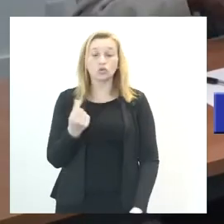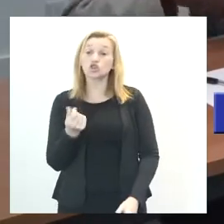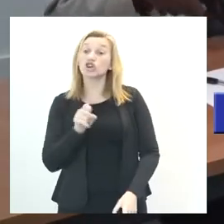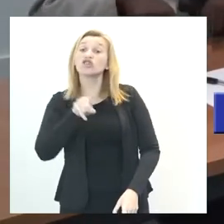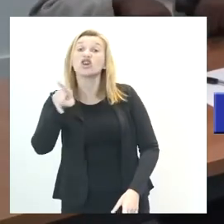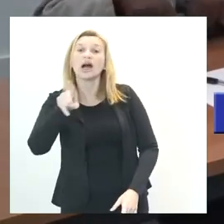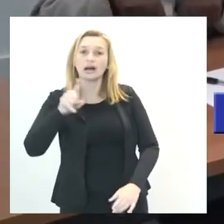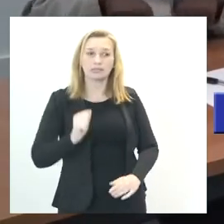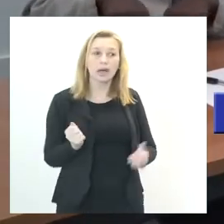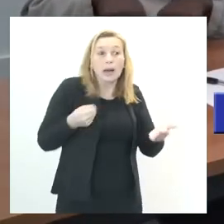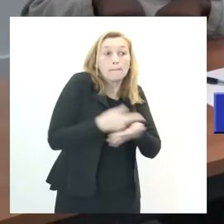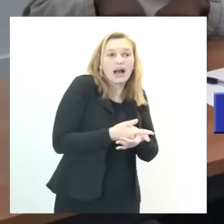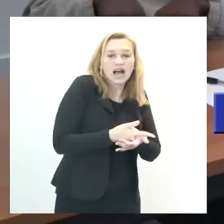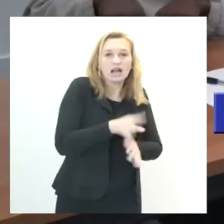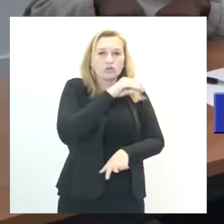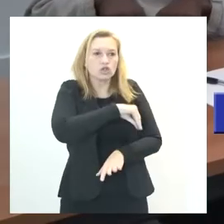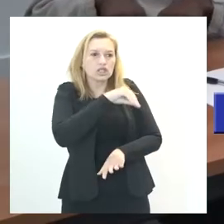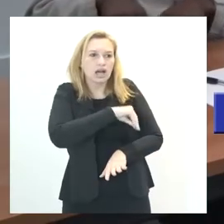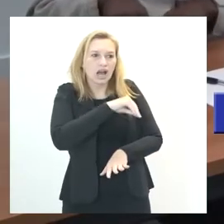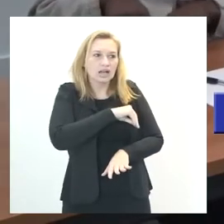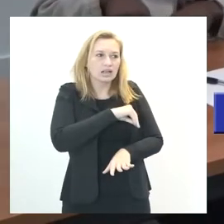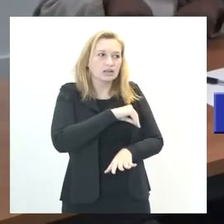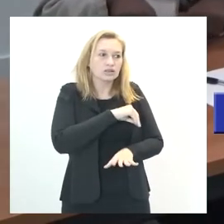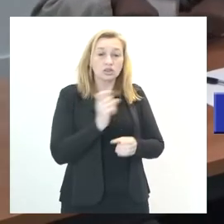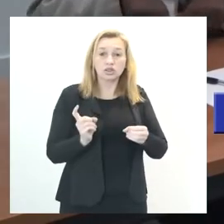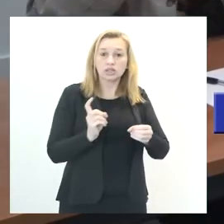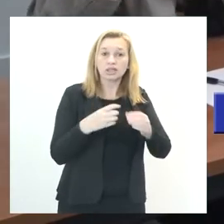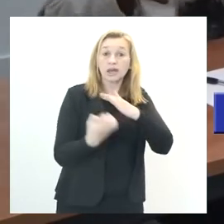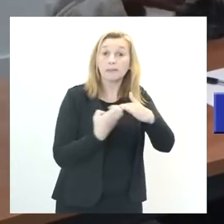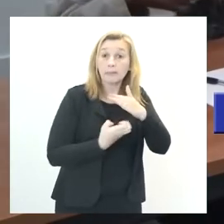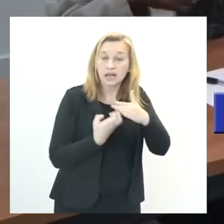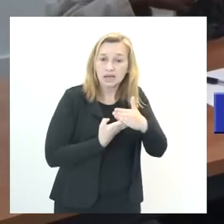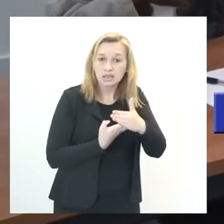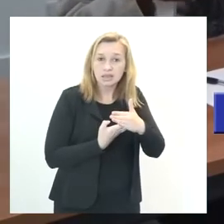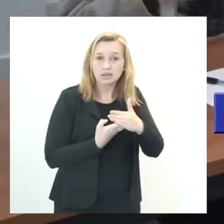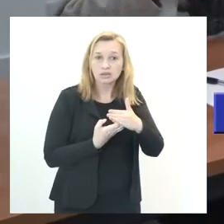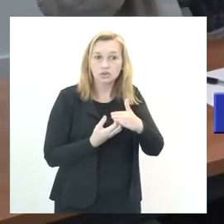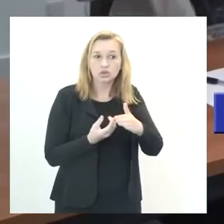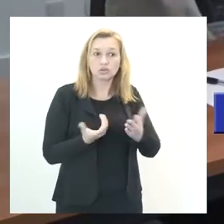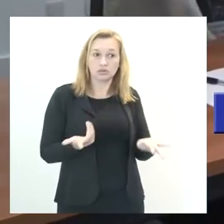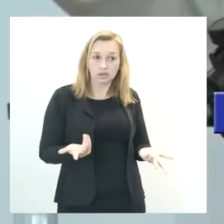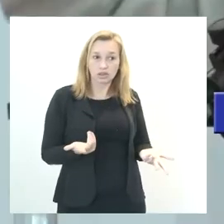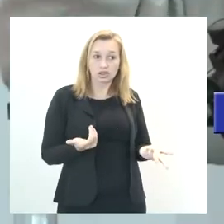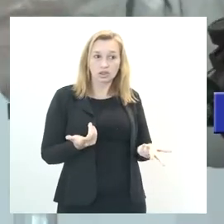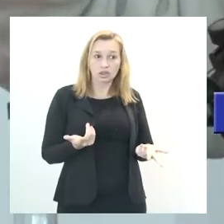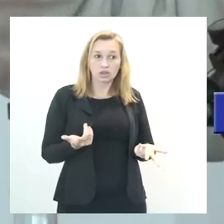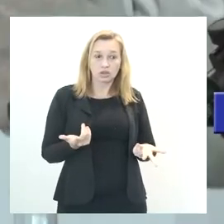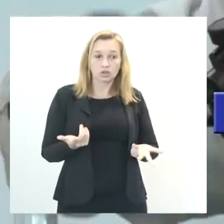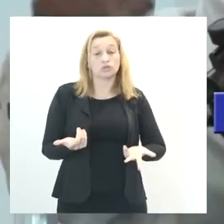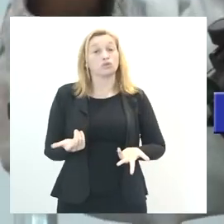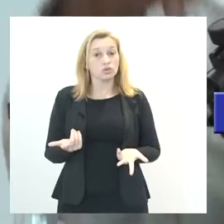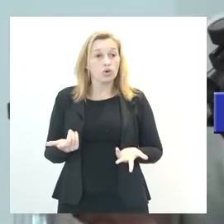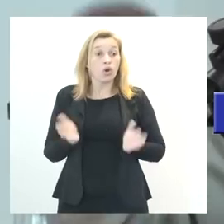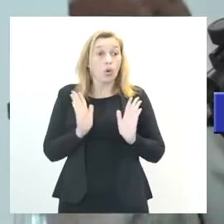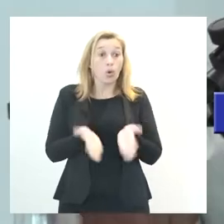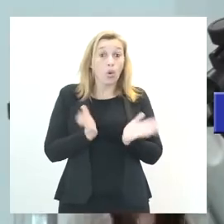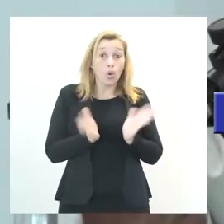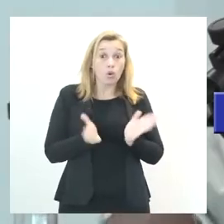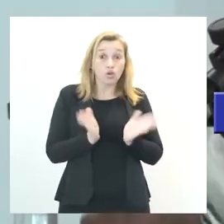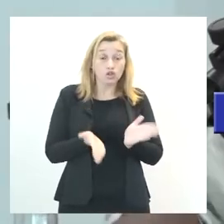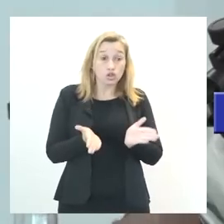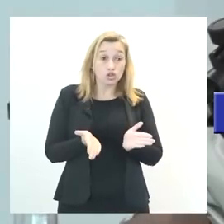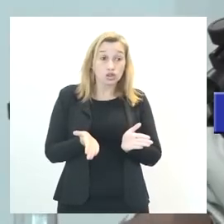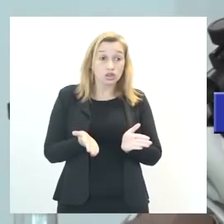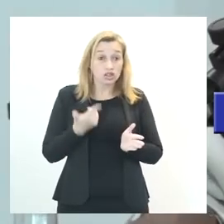paga Afinal os trabalhadores da concessionária tem uma superexploração um contingente de trabalhadores hoje no